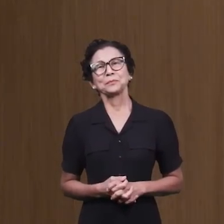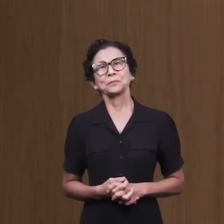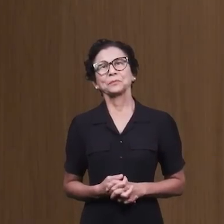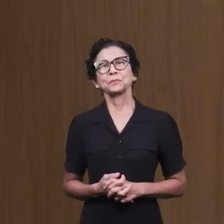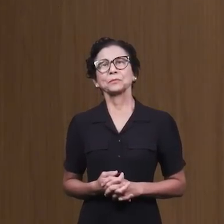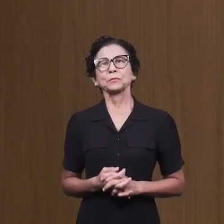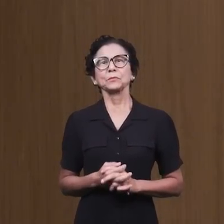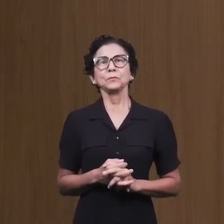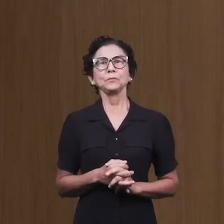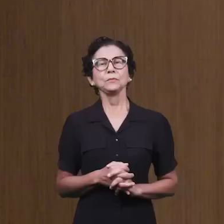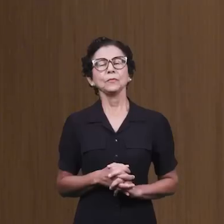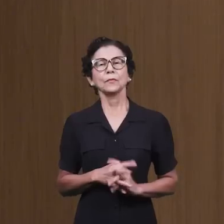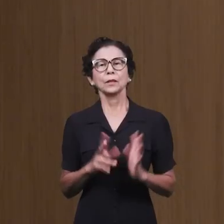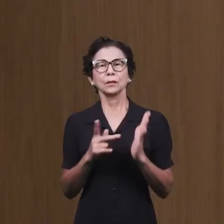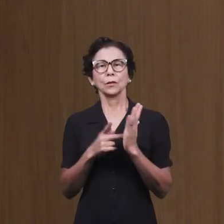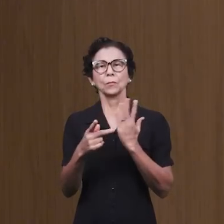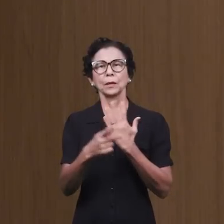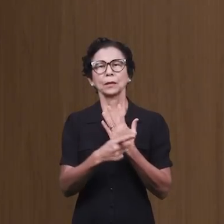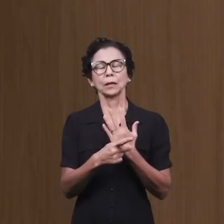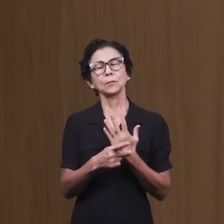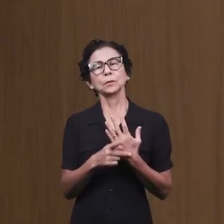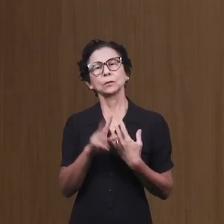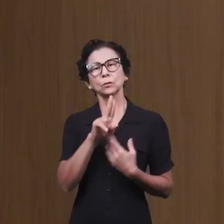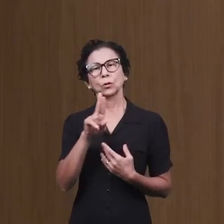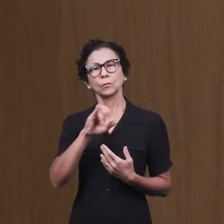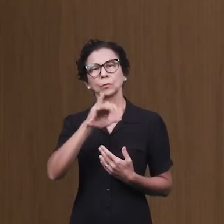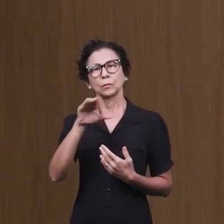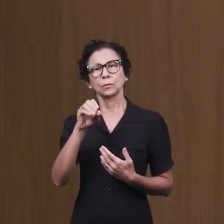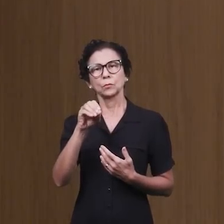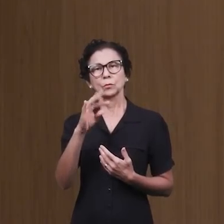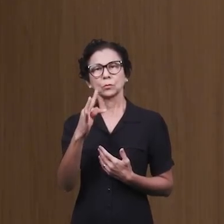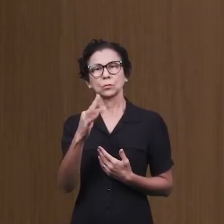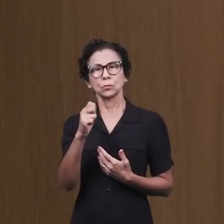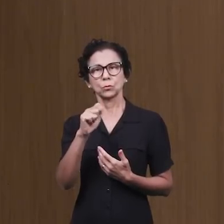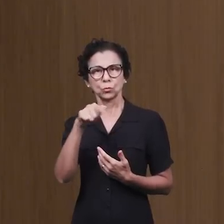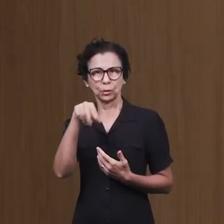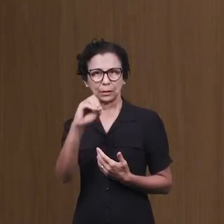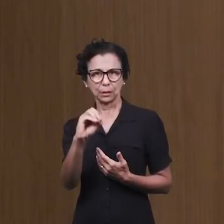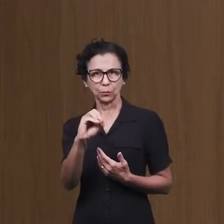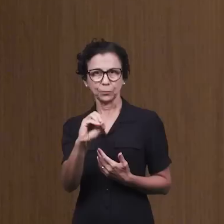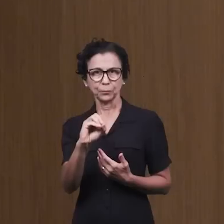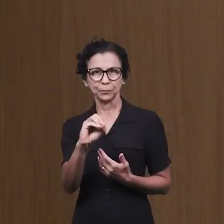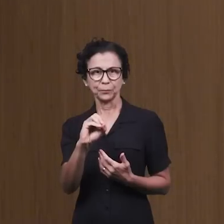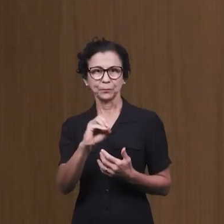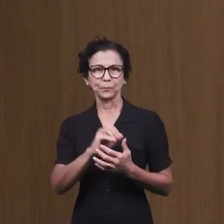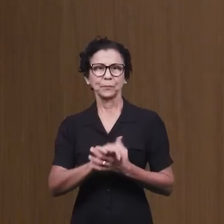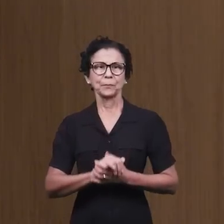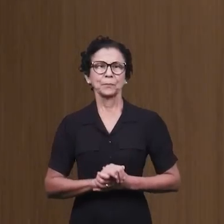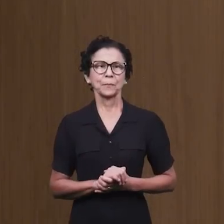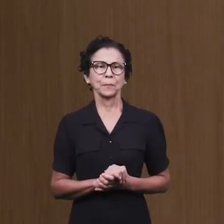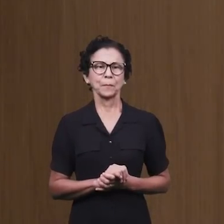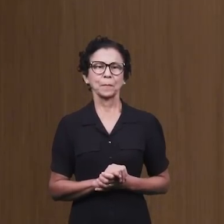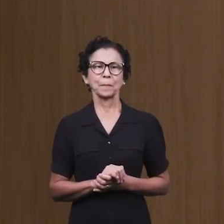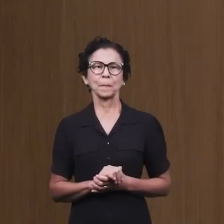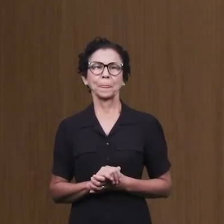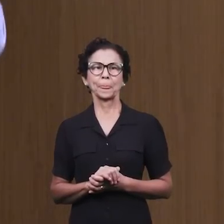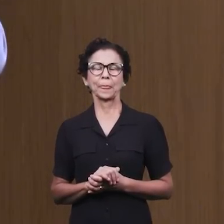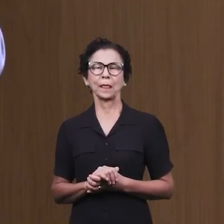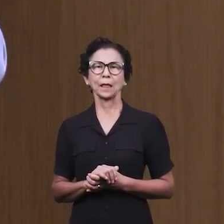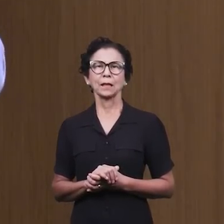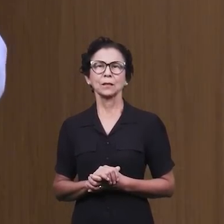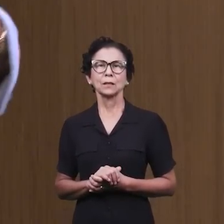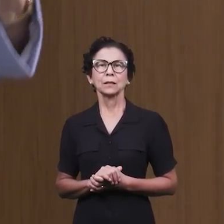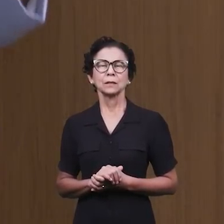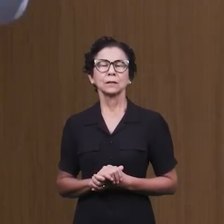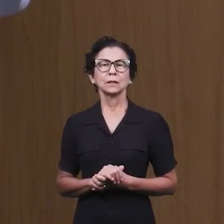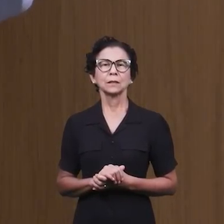Então, vejam só, a parábola de Jotão está aí, mostrando que... Então, o homem, quando a